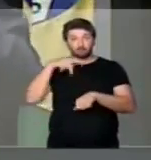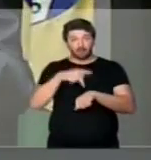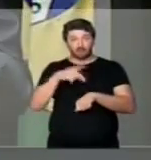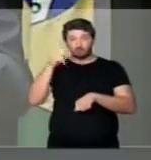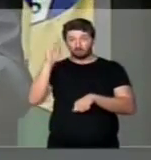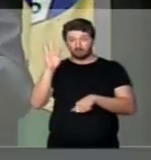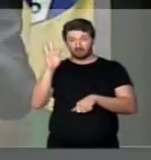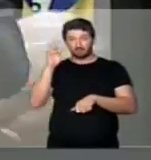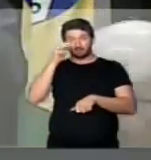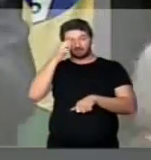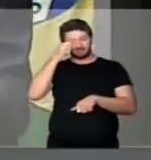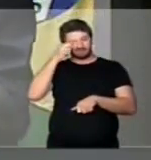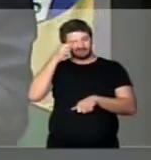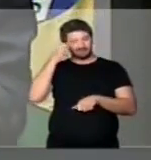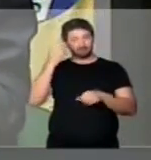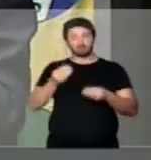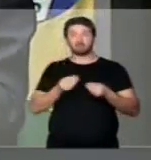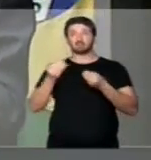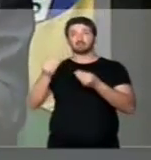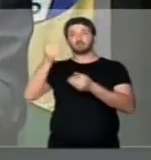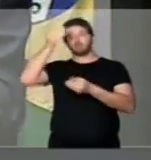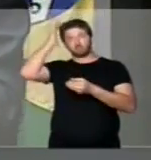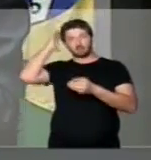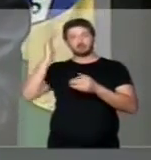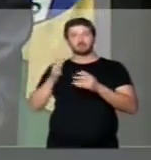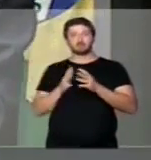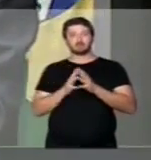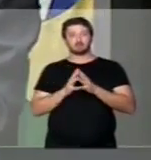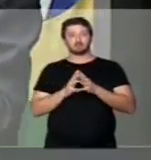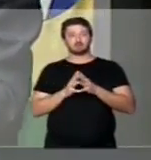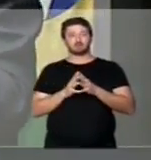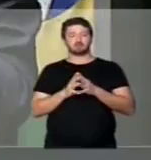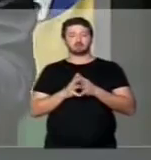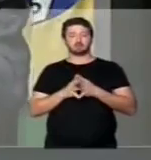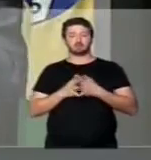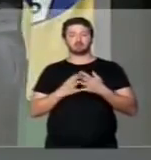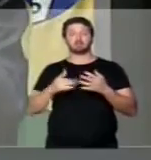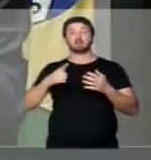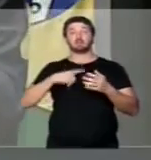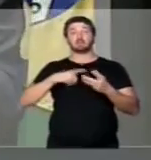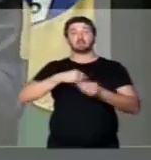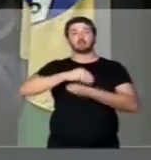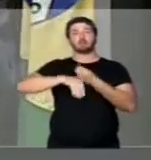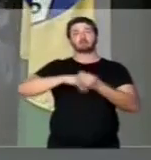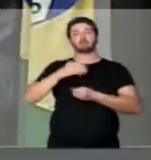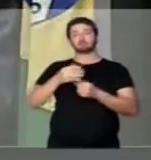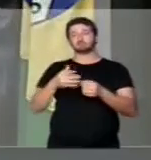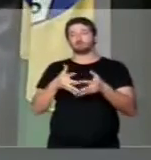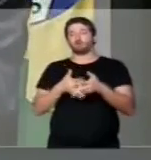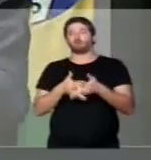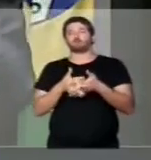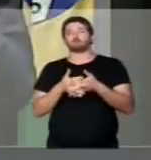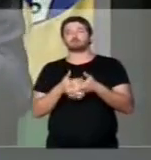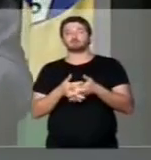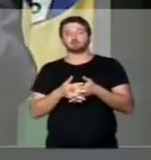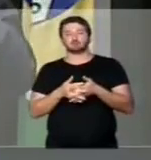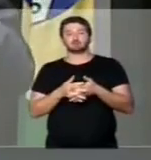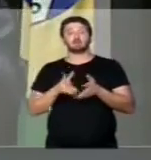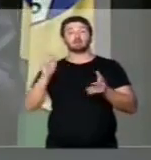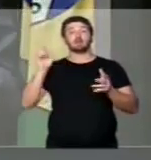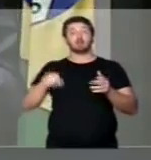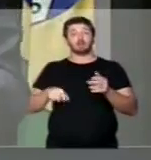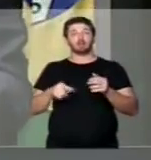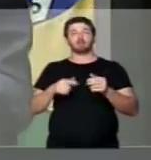PT legou ao presidente Michel Temer está envolto numa mistura tóxica que, além da grave